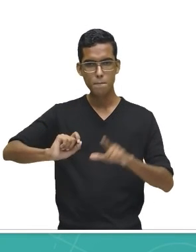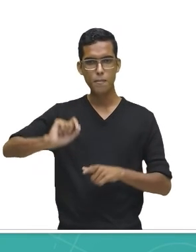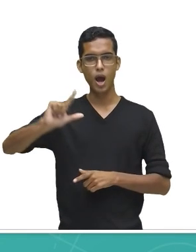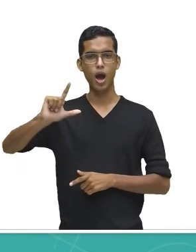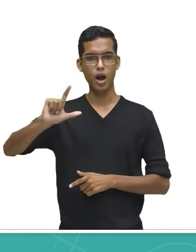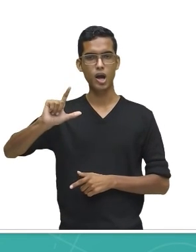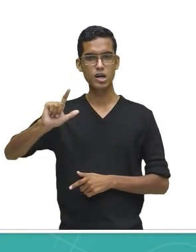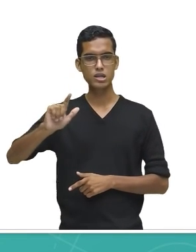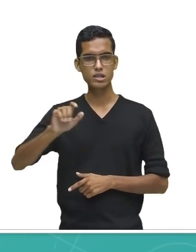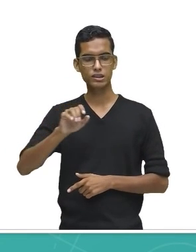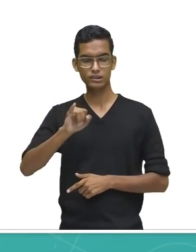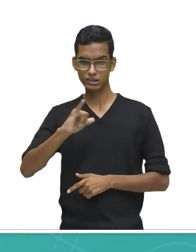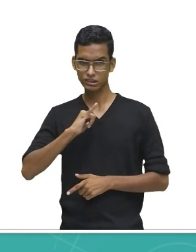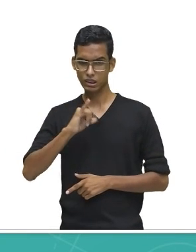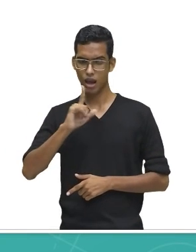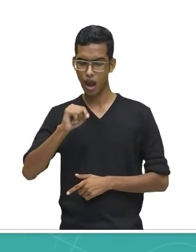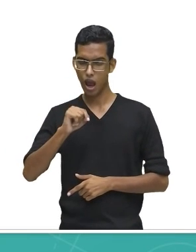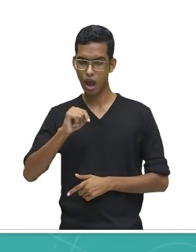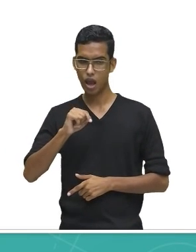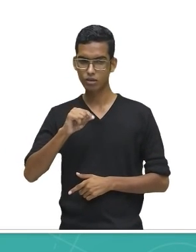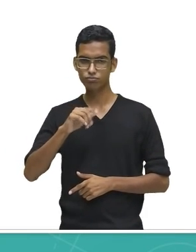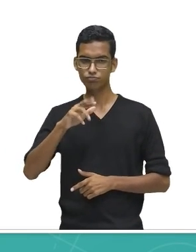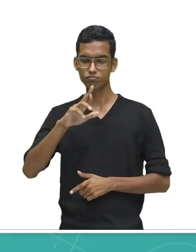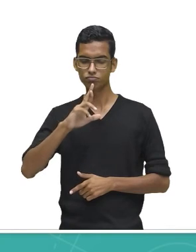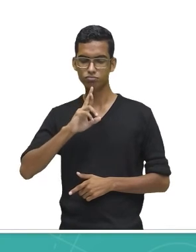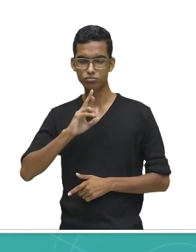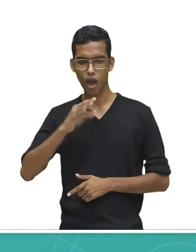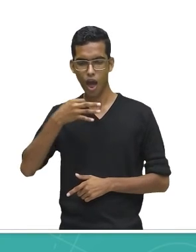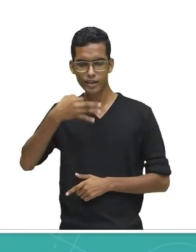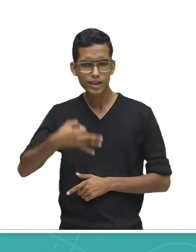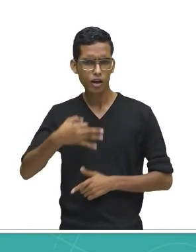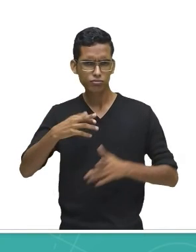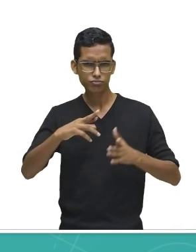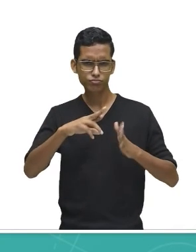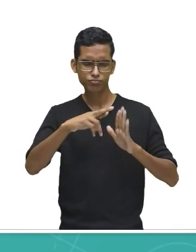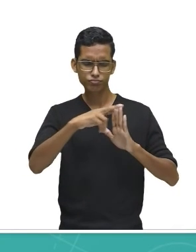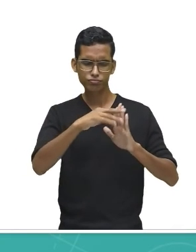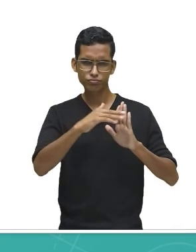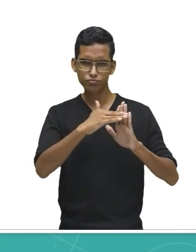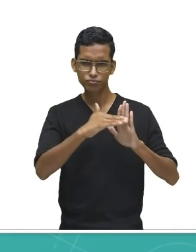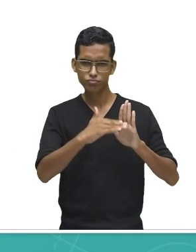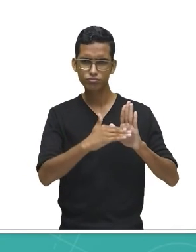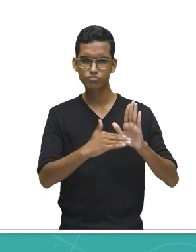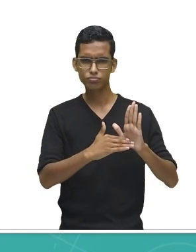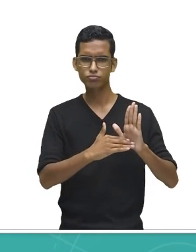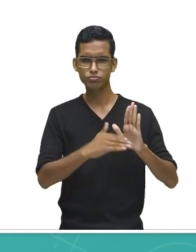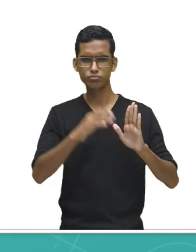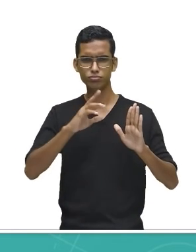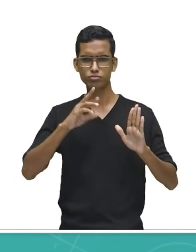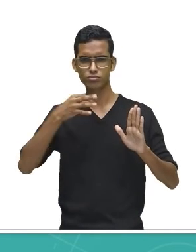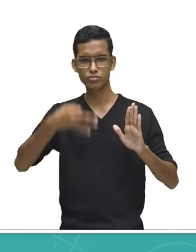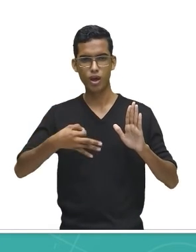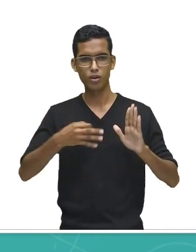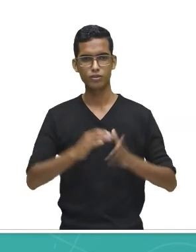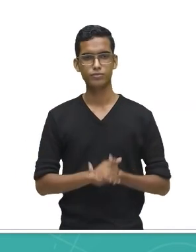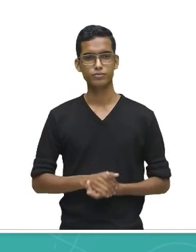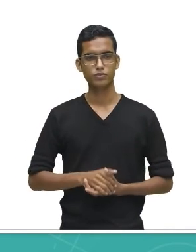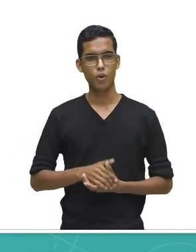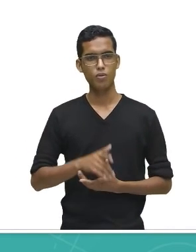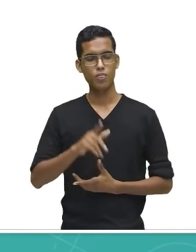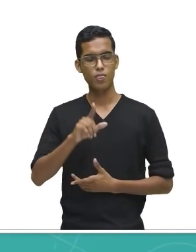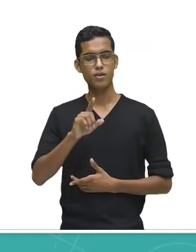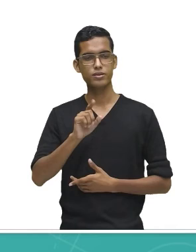bem classificadas, né? Então aqui veja que ela está com letra maiúscula, né, que é para dar aquela